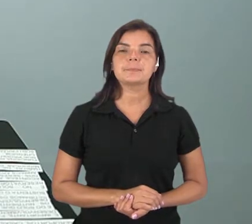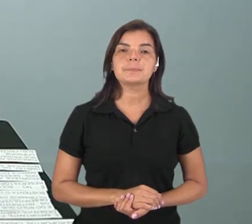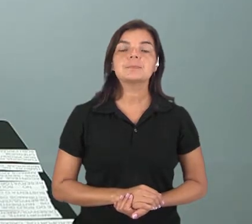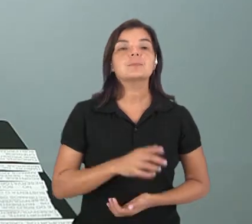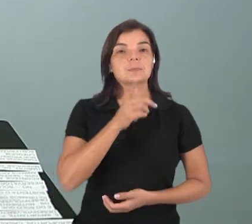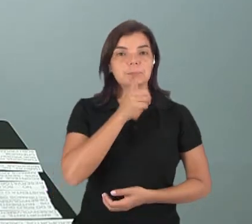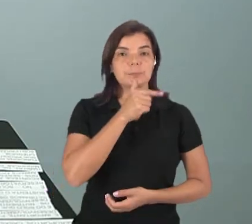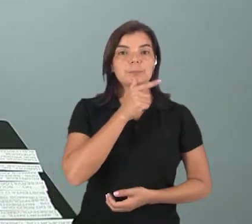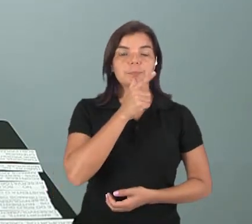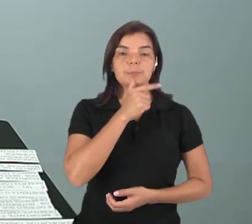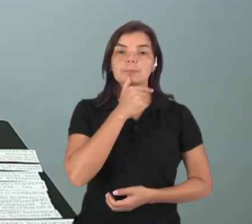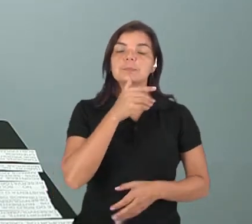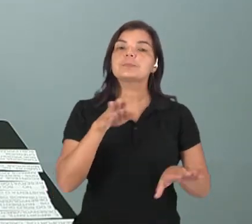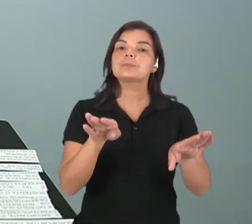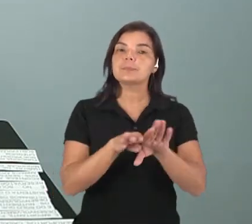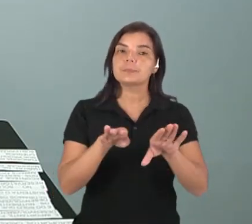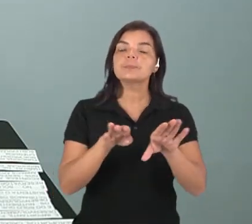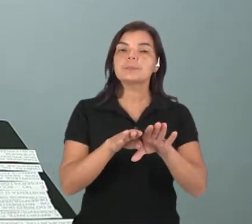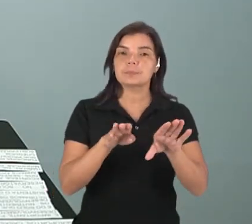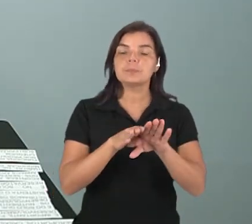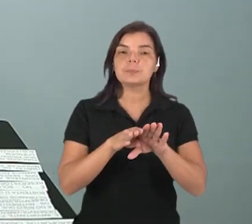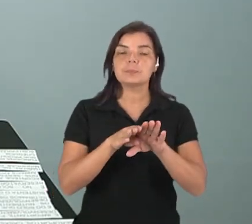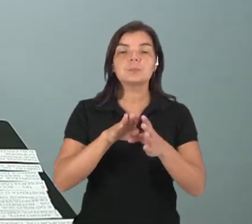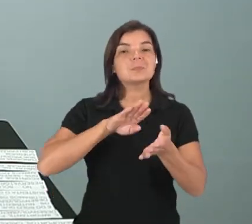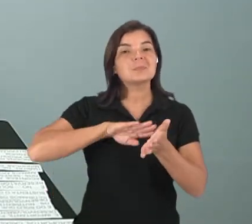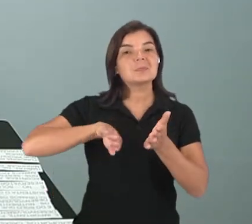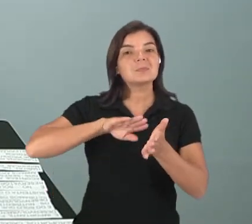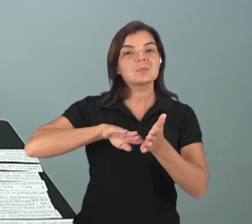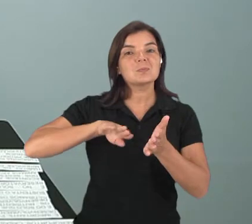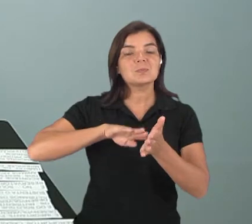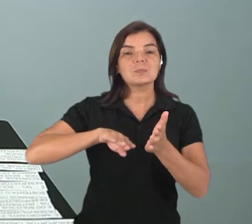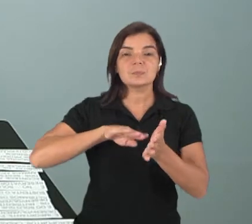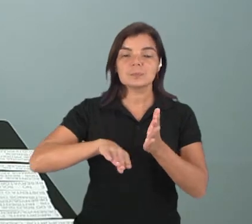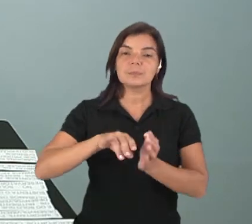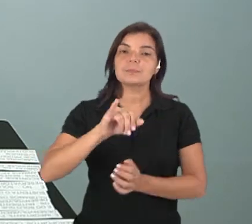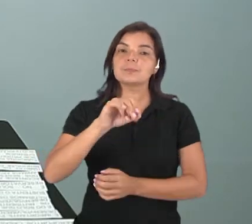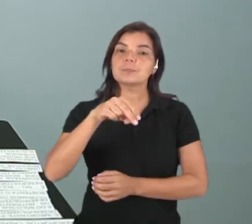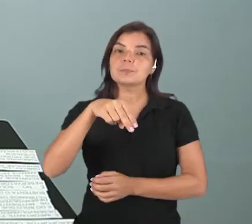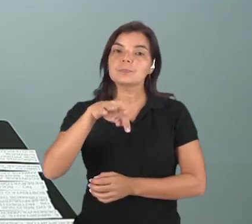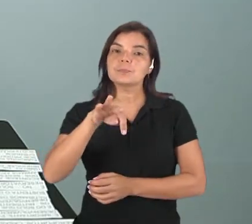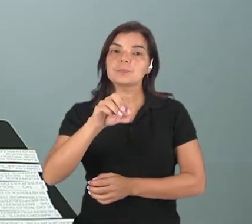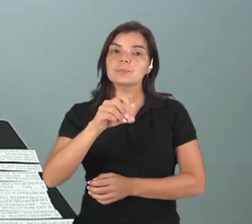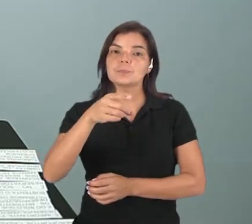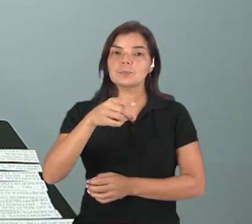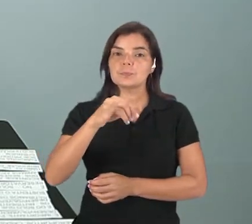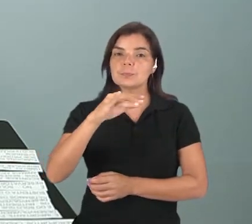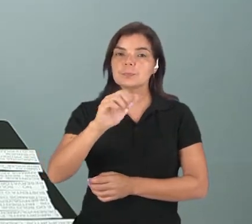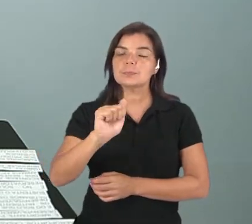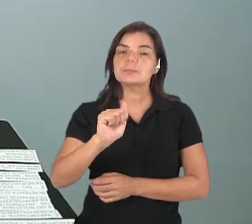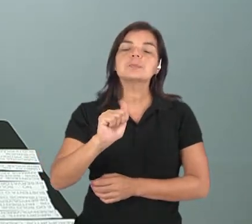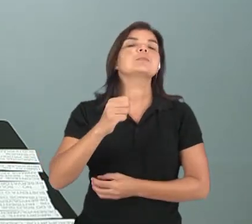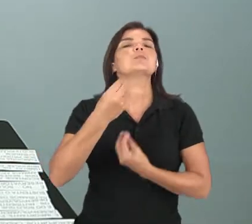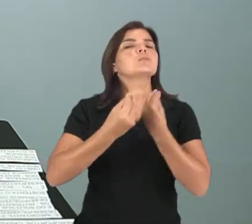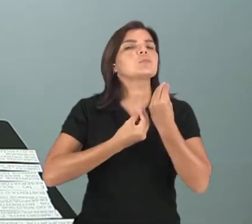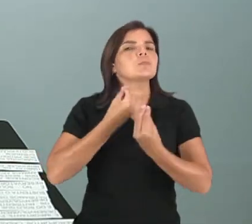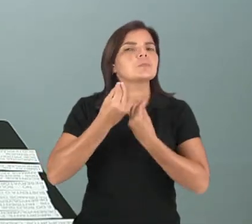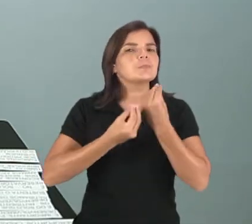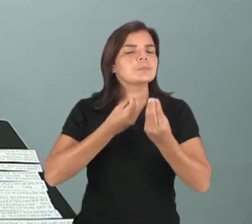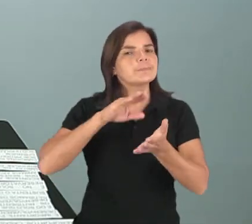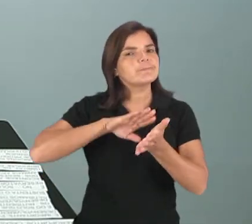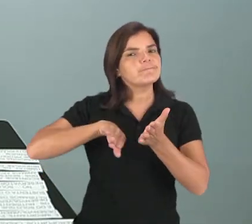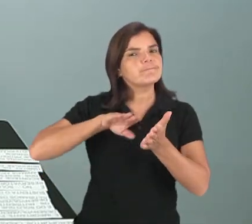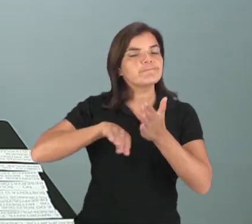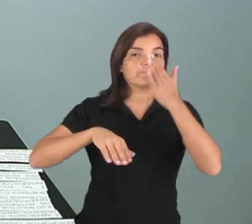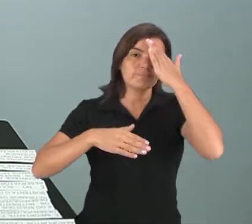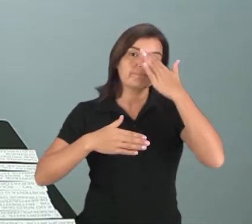A água no organismo, ela remove as toxinas. De que forma a água remove essas toxinas? Ela remove as toxinas